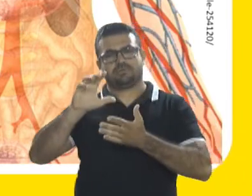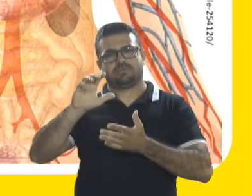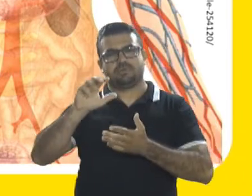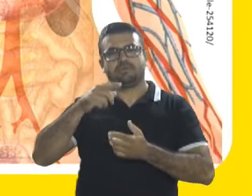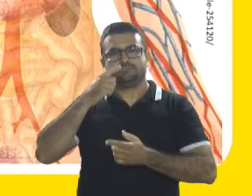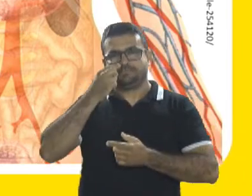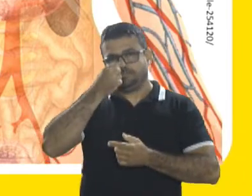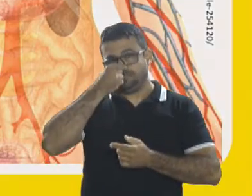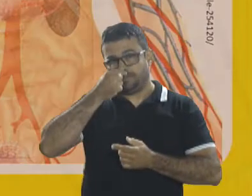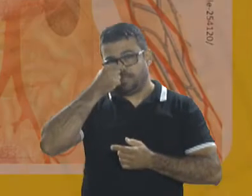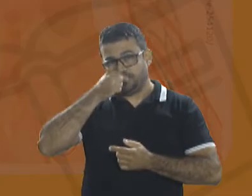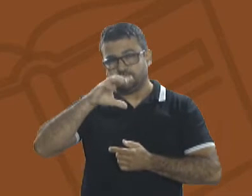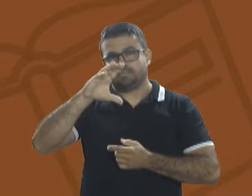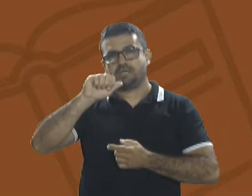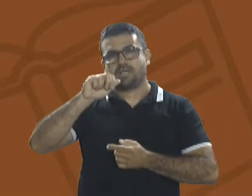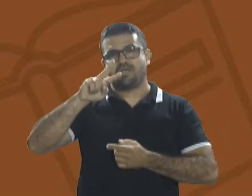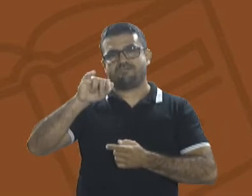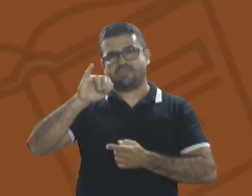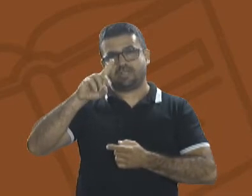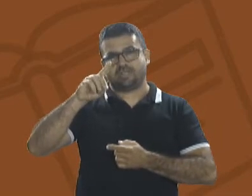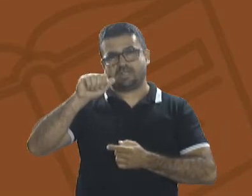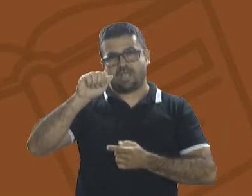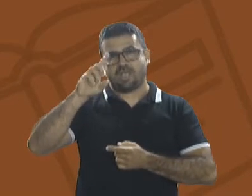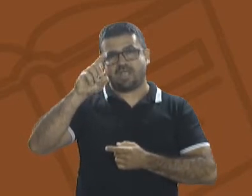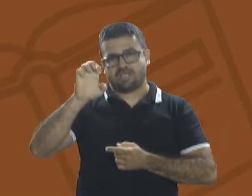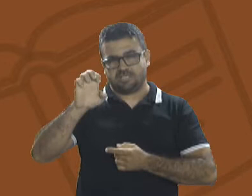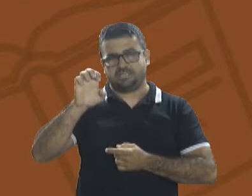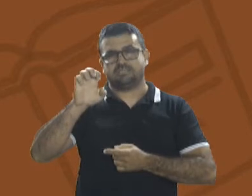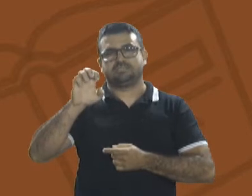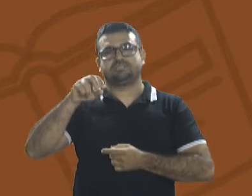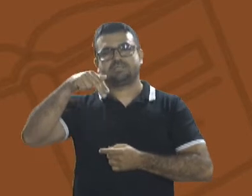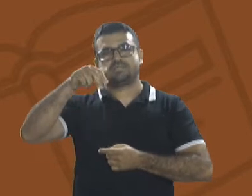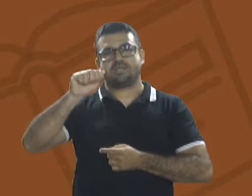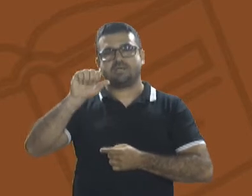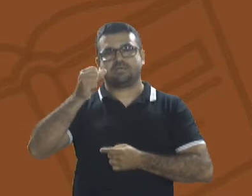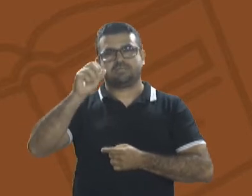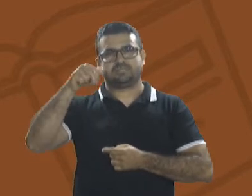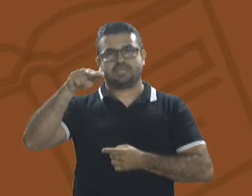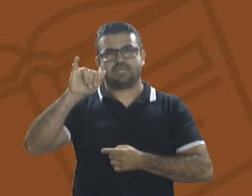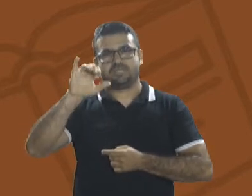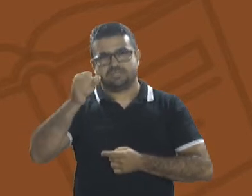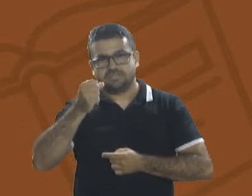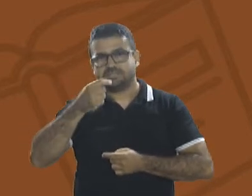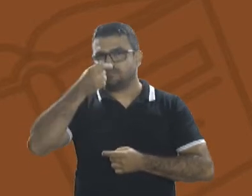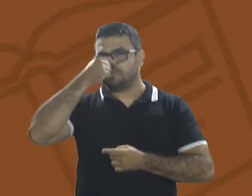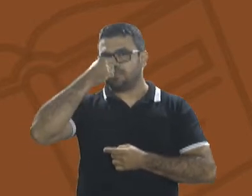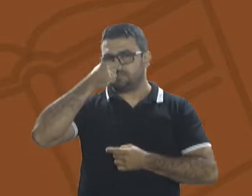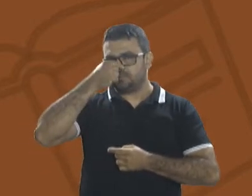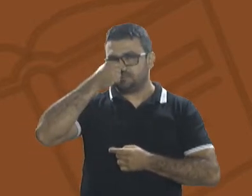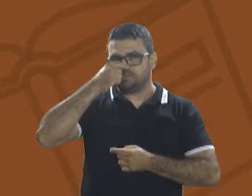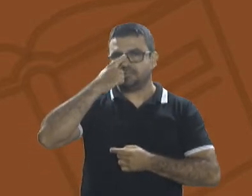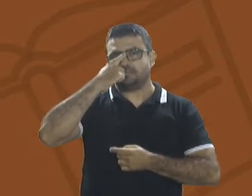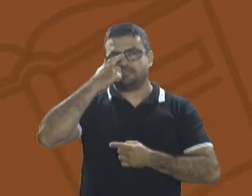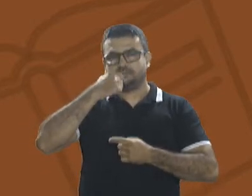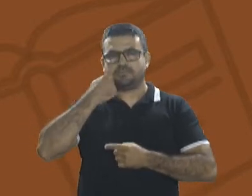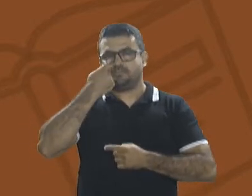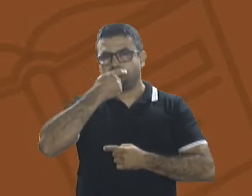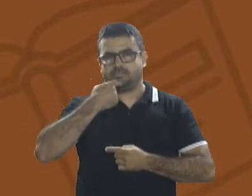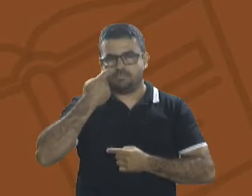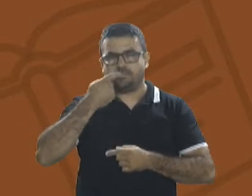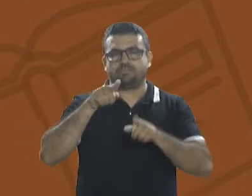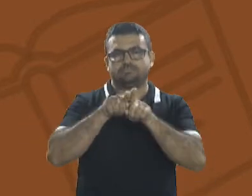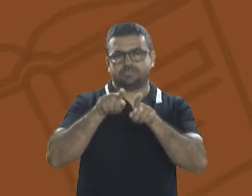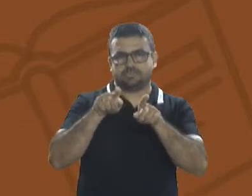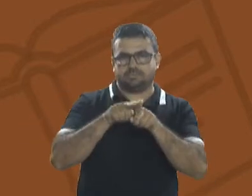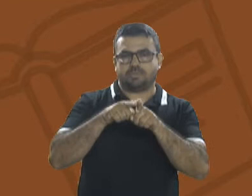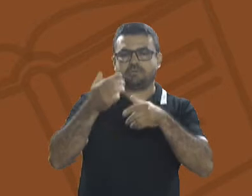gente tem as cavidades nasais, que pode também ser chamado de fossas nasais, conchas nasais. Temos boca, que também participa desse